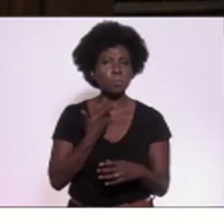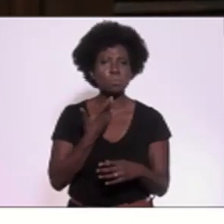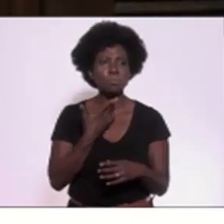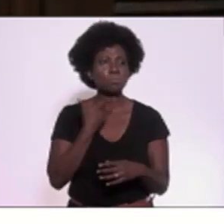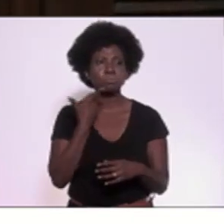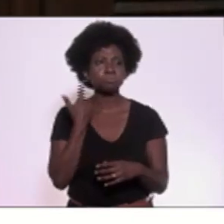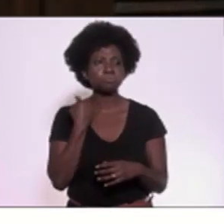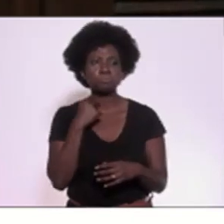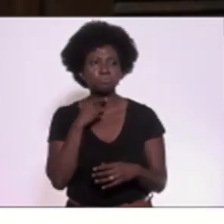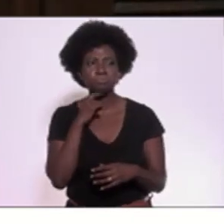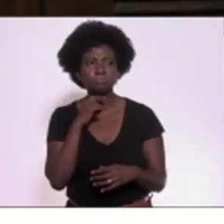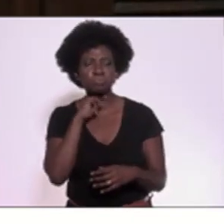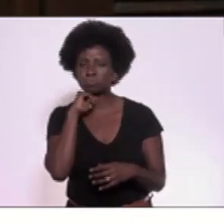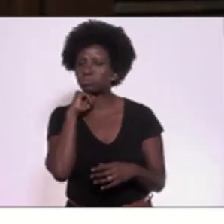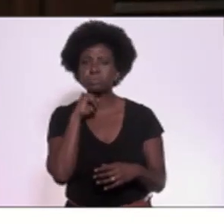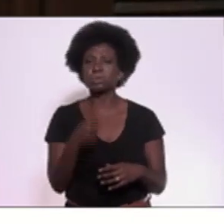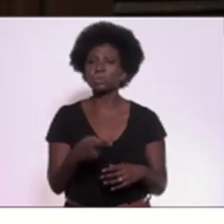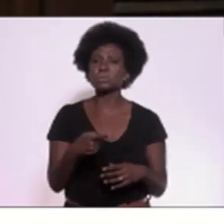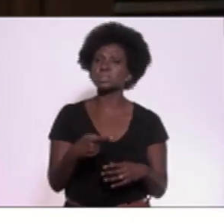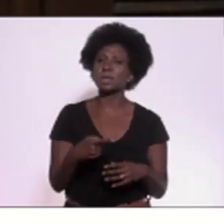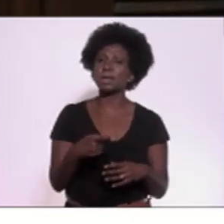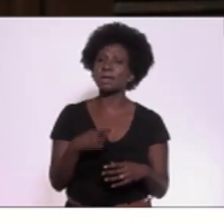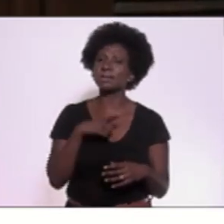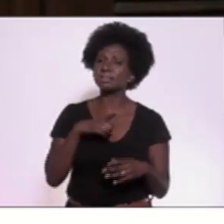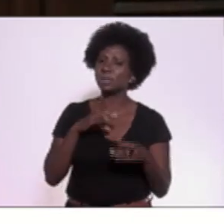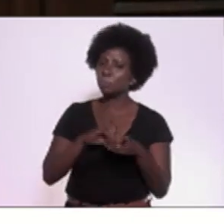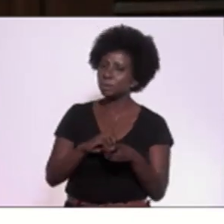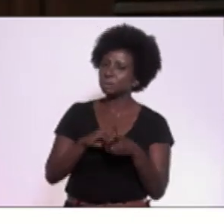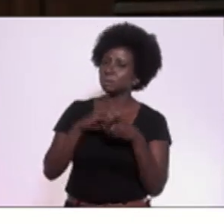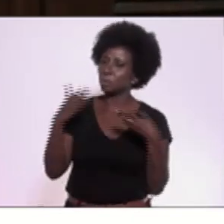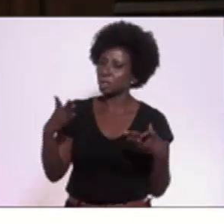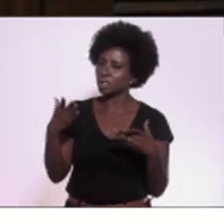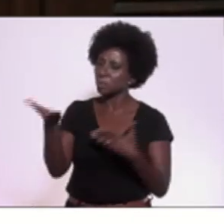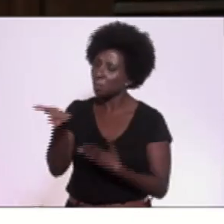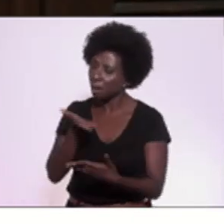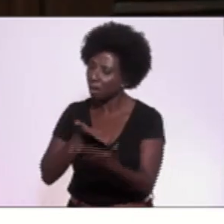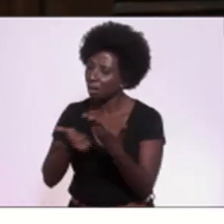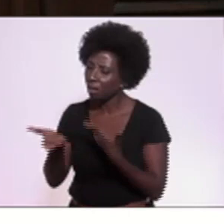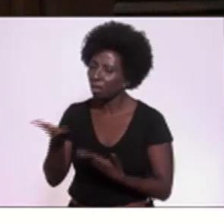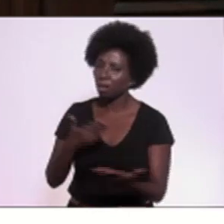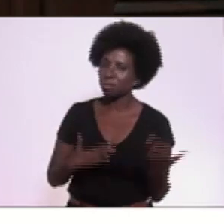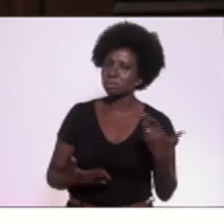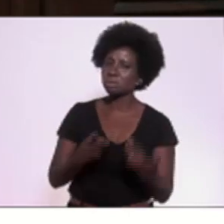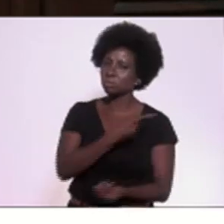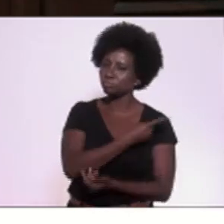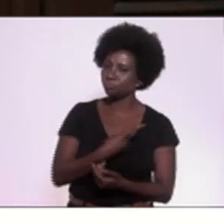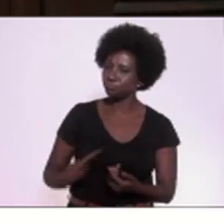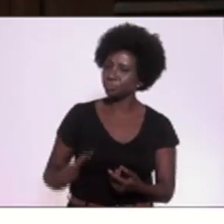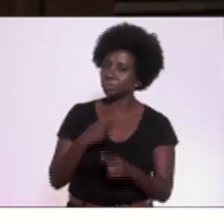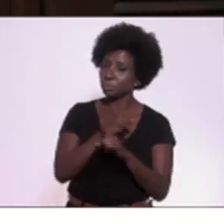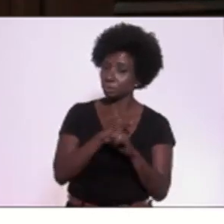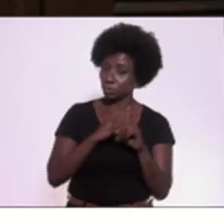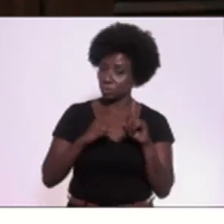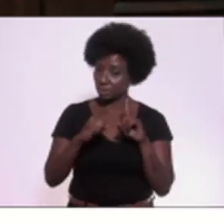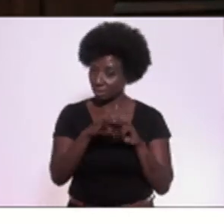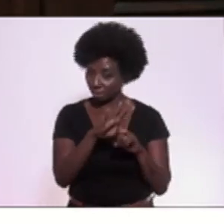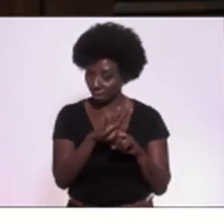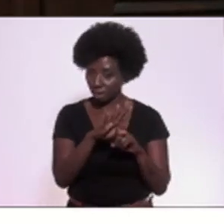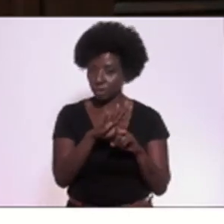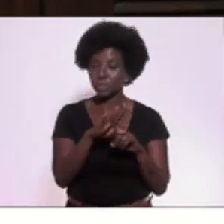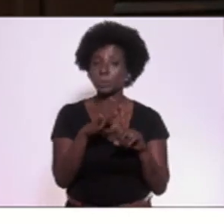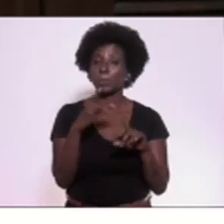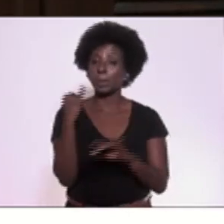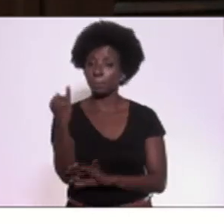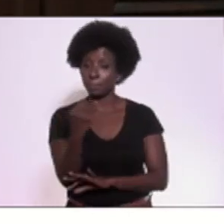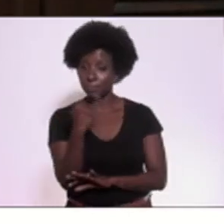diferente, não conseguem conviver com a democracia, com a relação republicana em sociedade. Então, a gente precisa chamar a